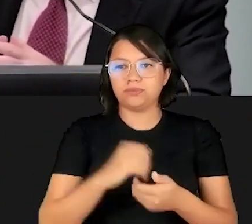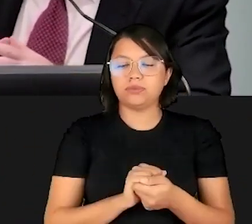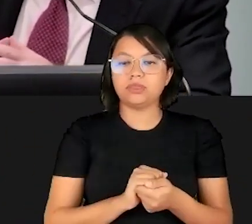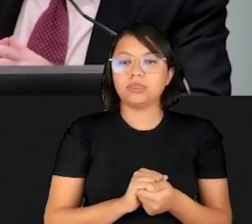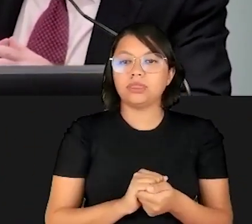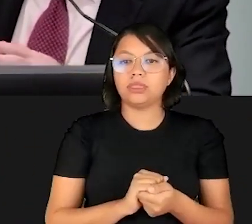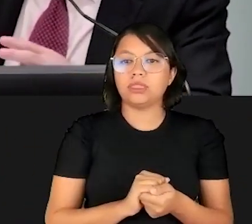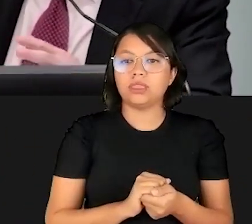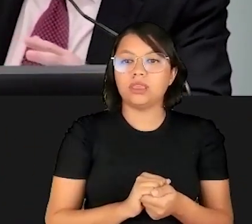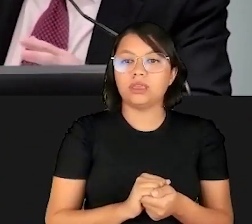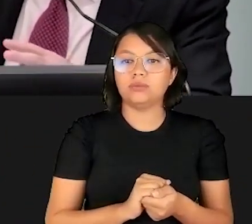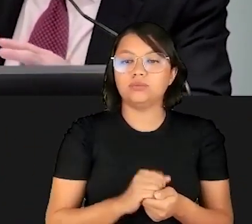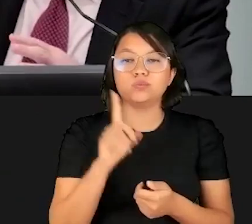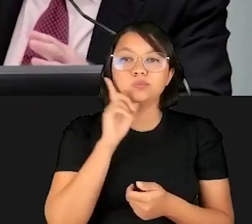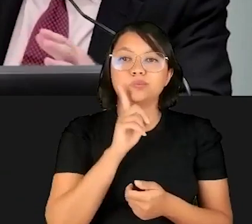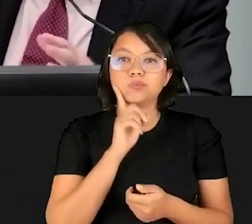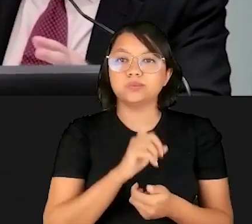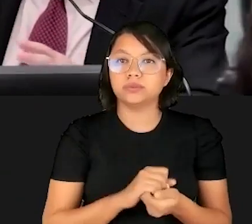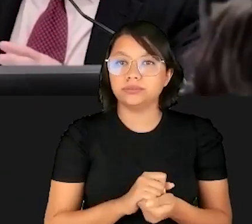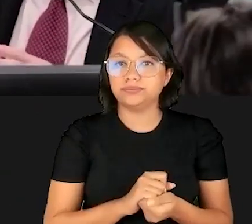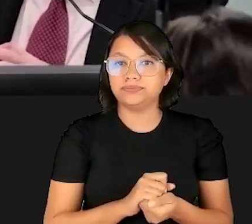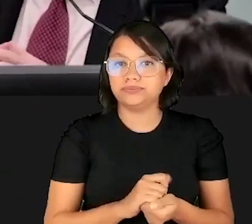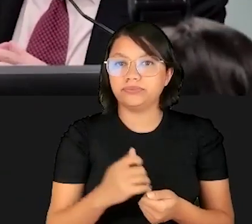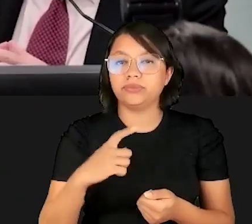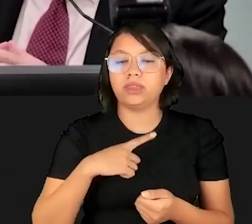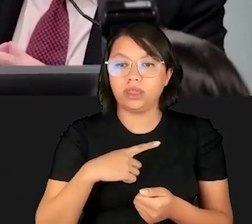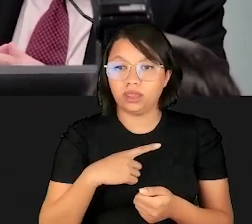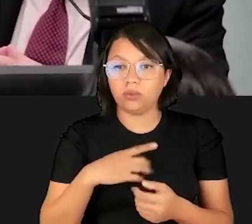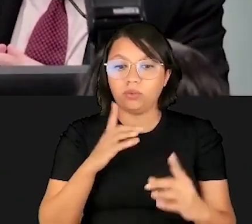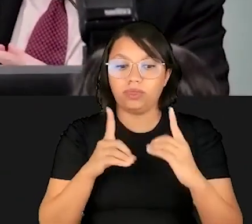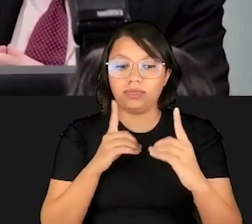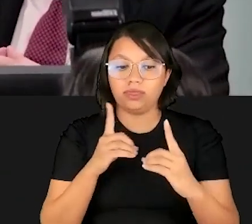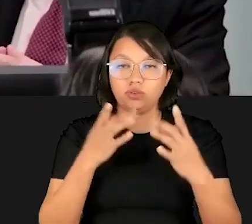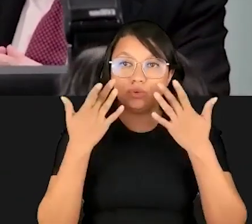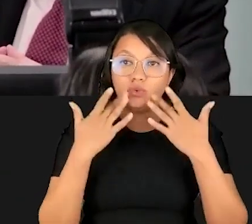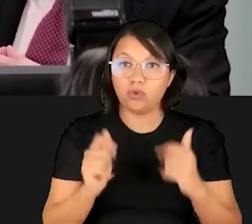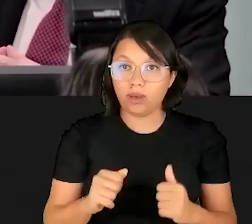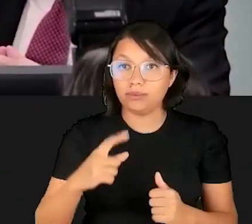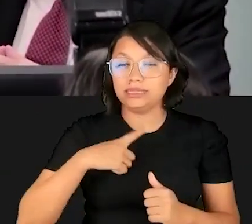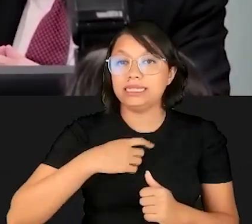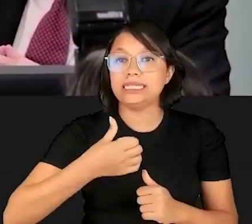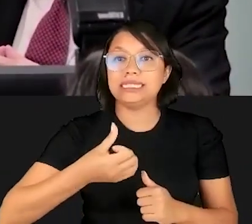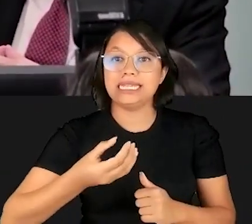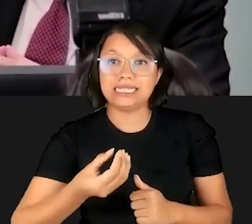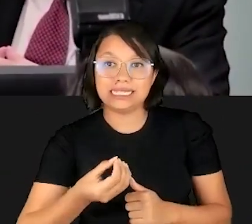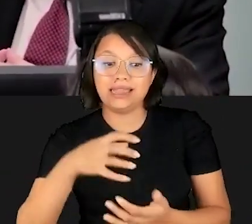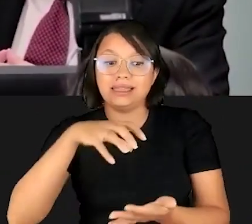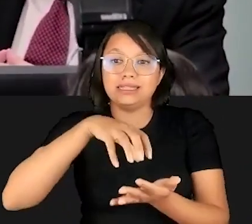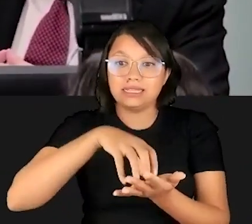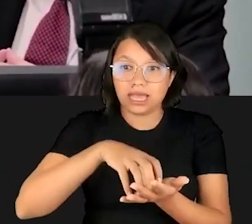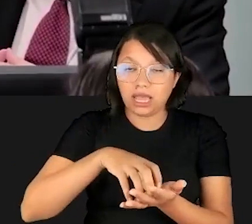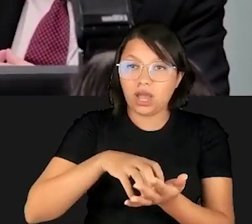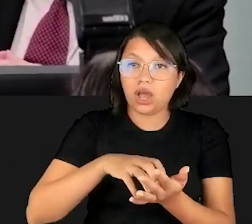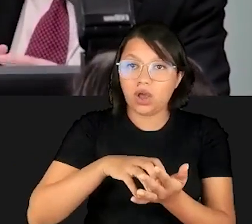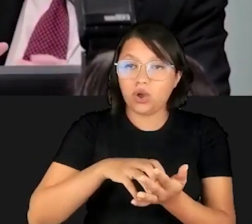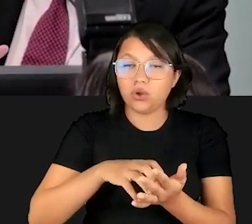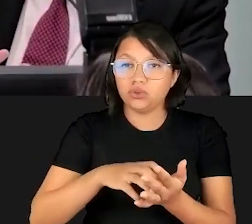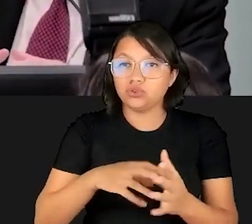Os Estados Unidos, além de ter o atendimento normal, eles têm 60 centros de câncer especializados ao redor